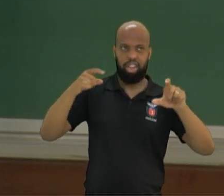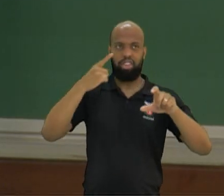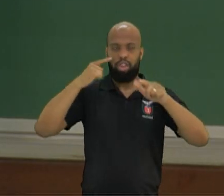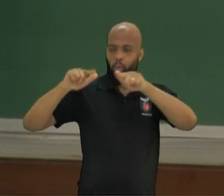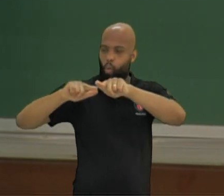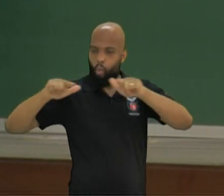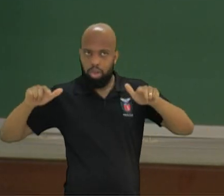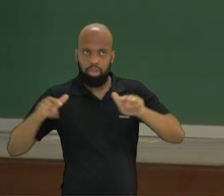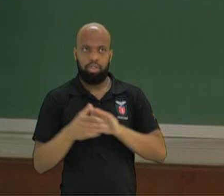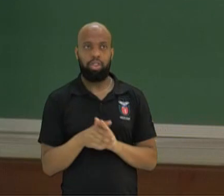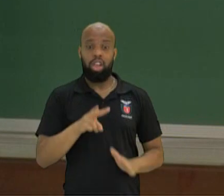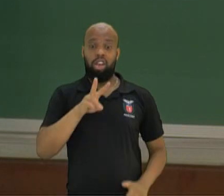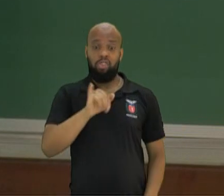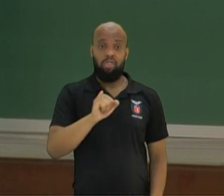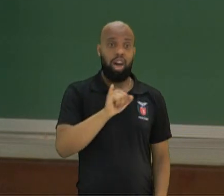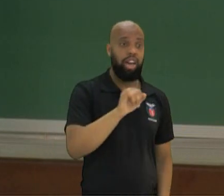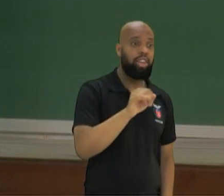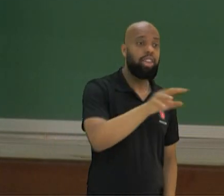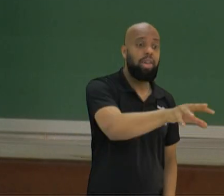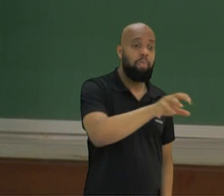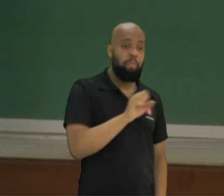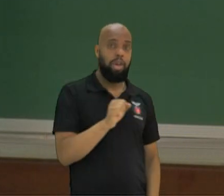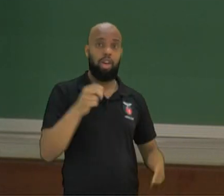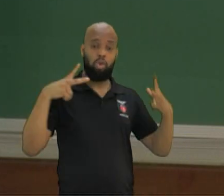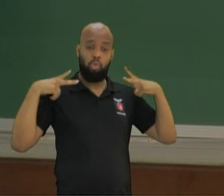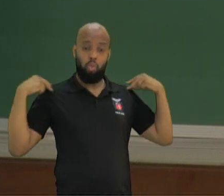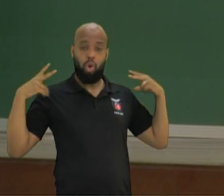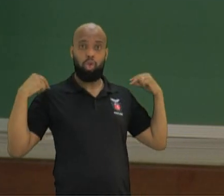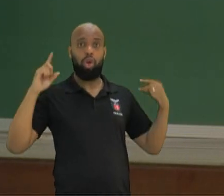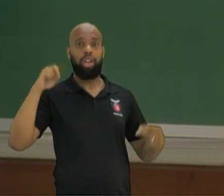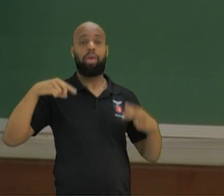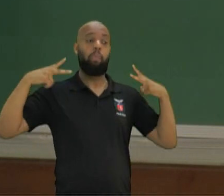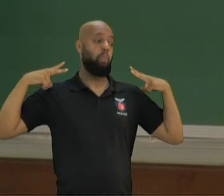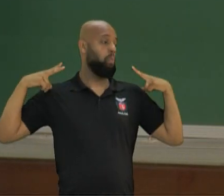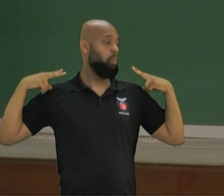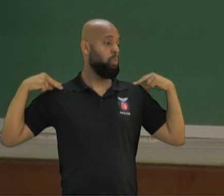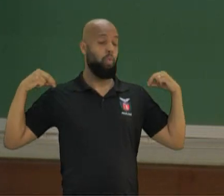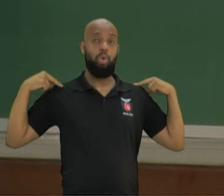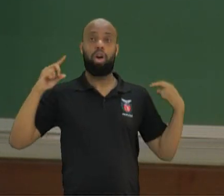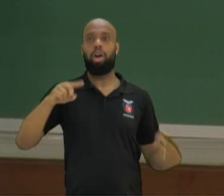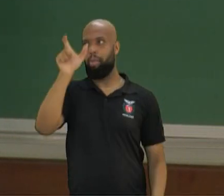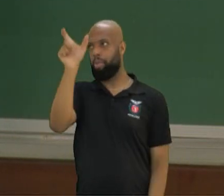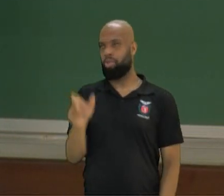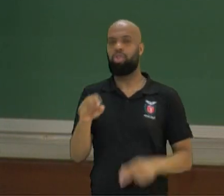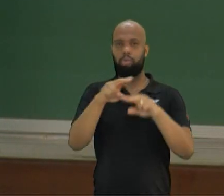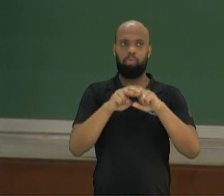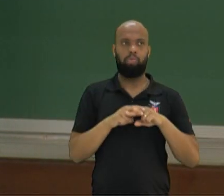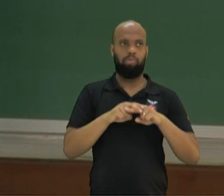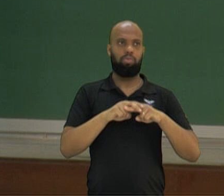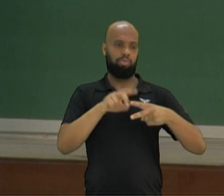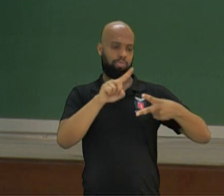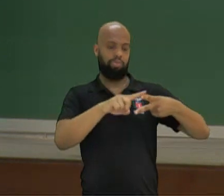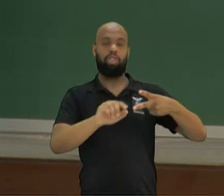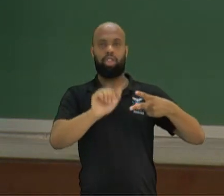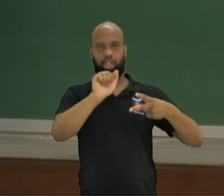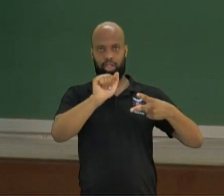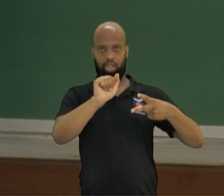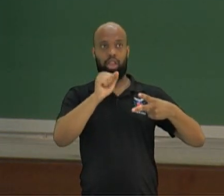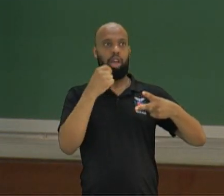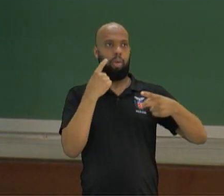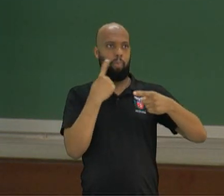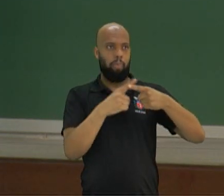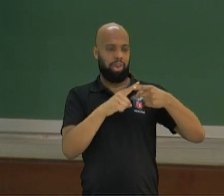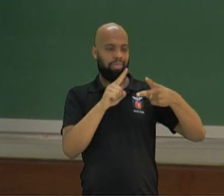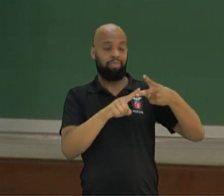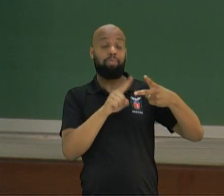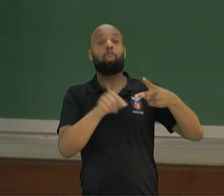e busque o motorista, estamos falando de uma pessoa, gente. Portanto, letra A, porque o it da letra B